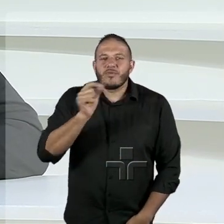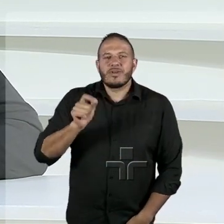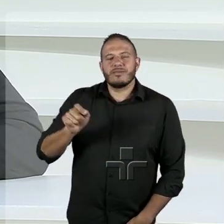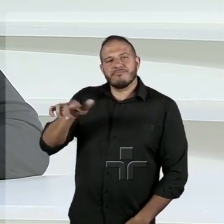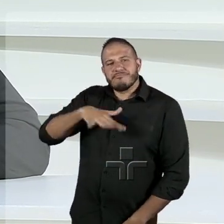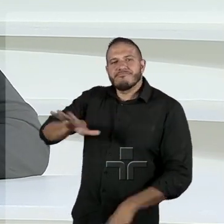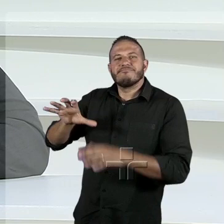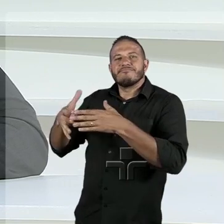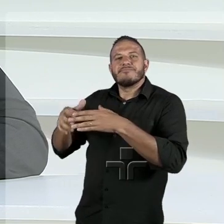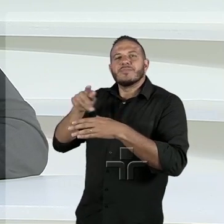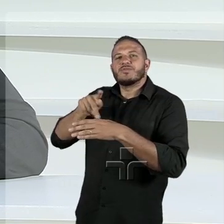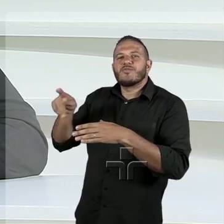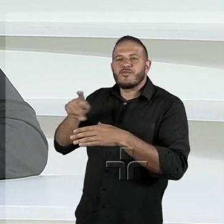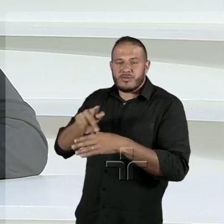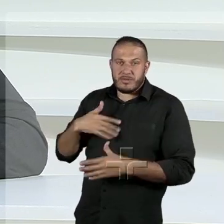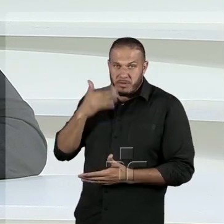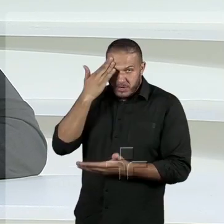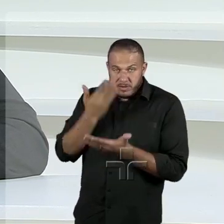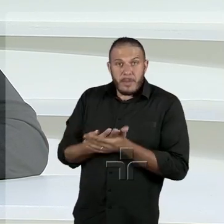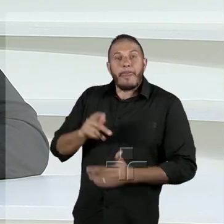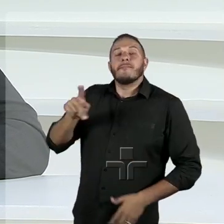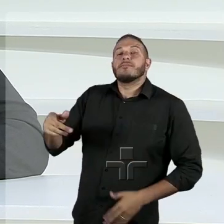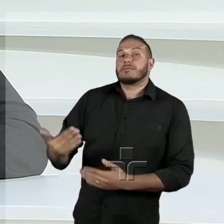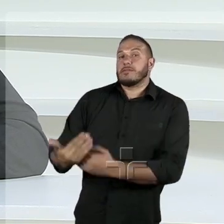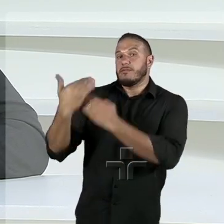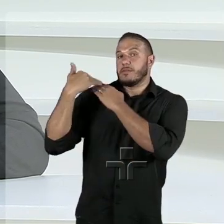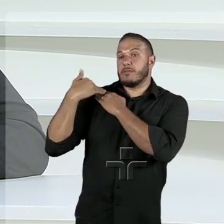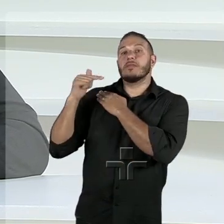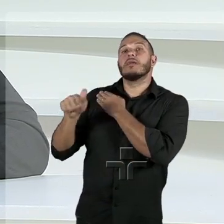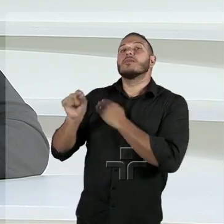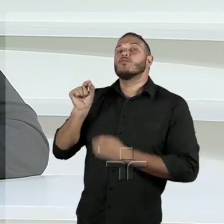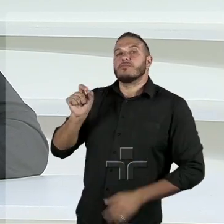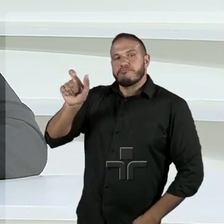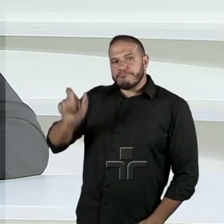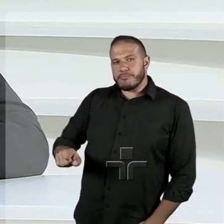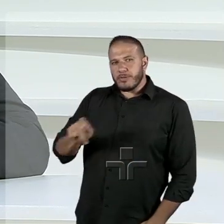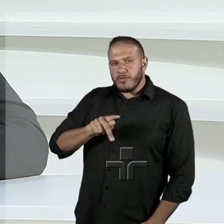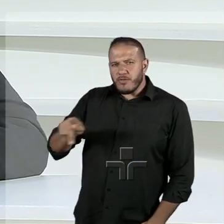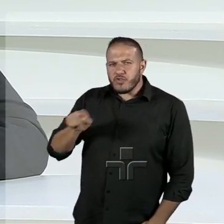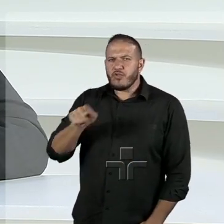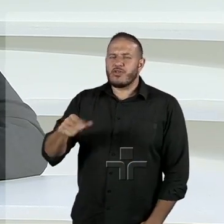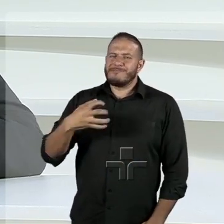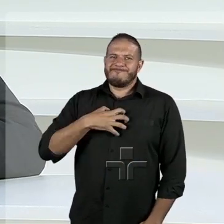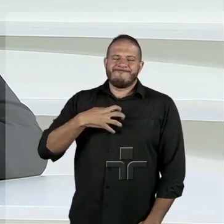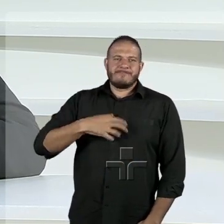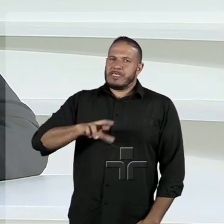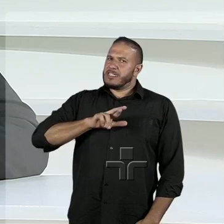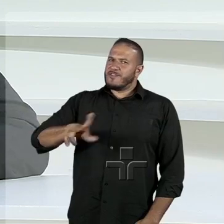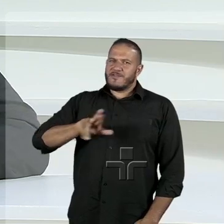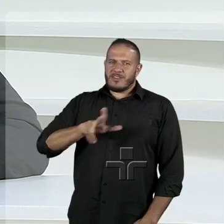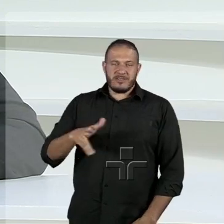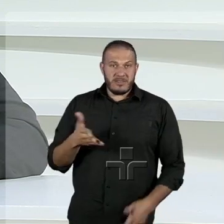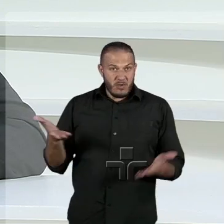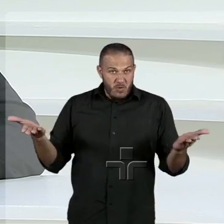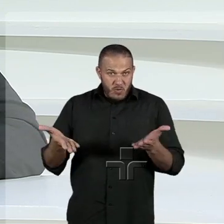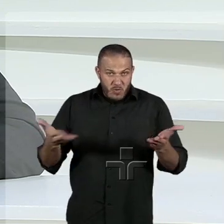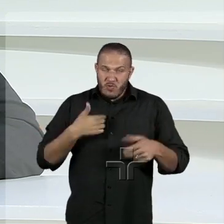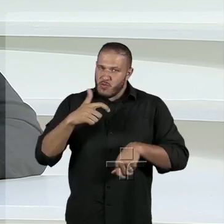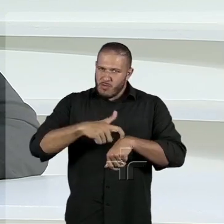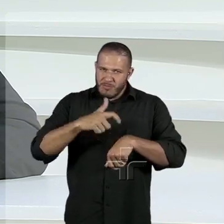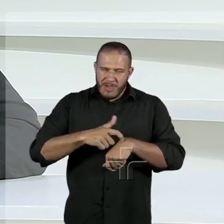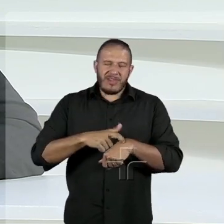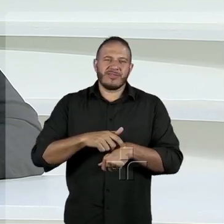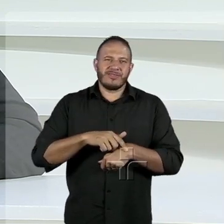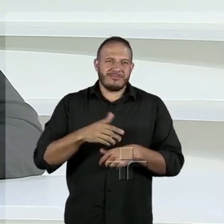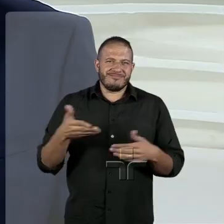professores. Acho que o professor, o papel do professor também é muito diferente nesse mundo que está se